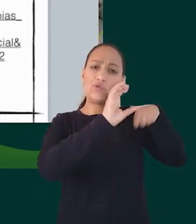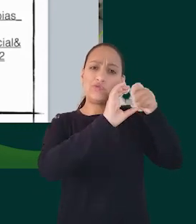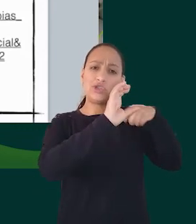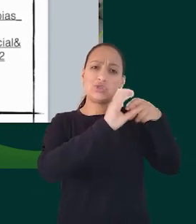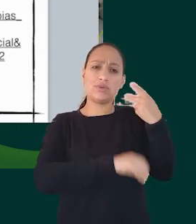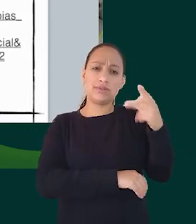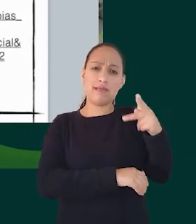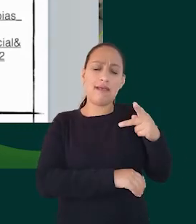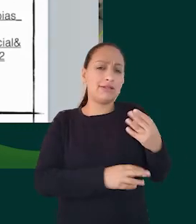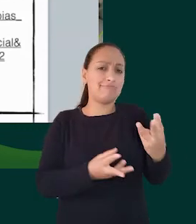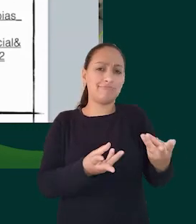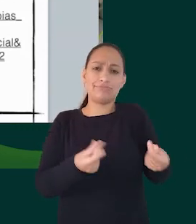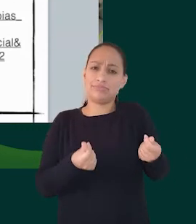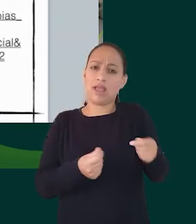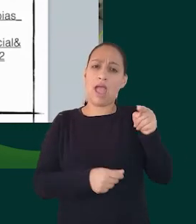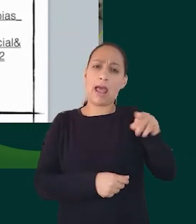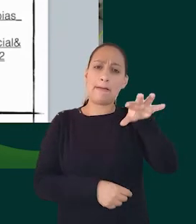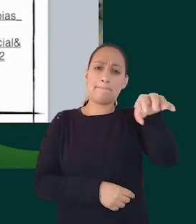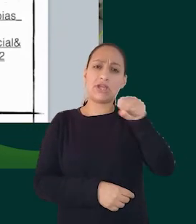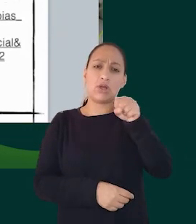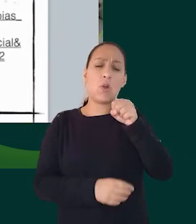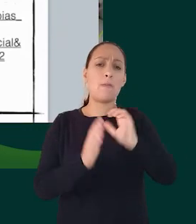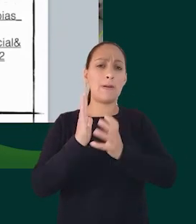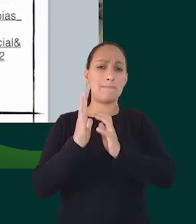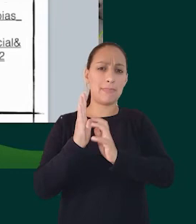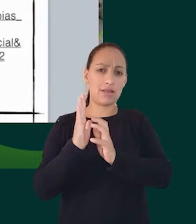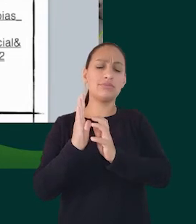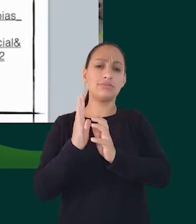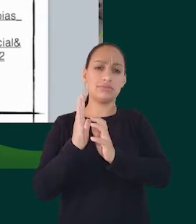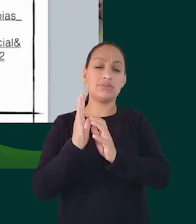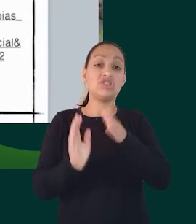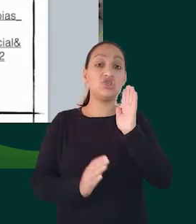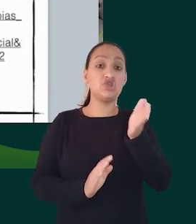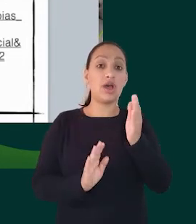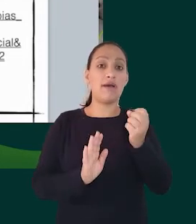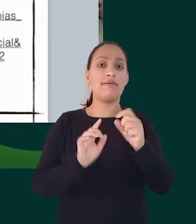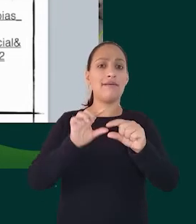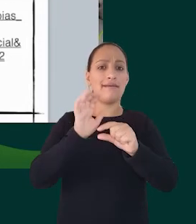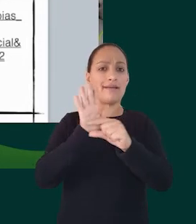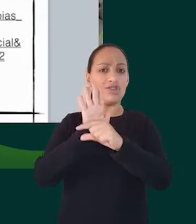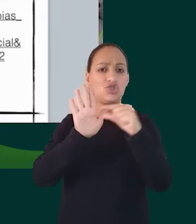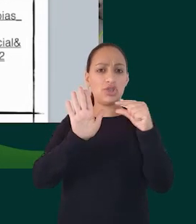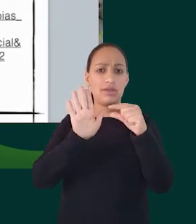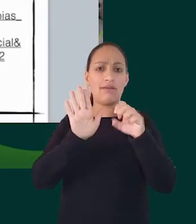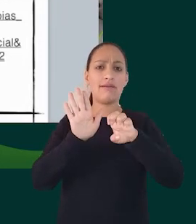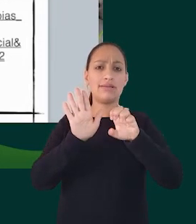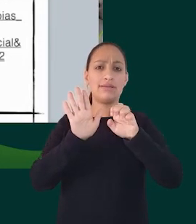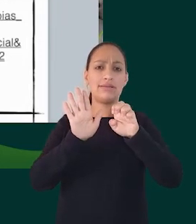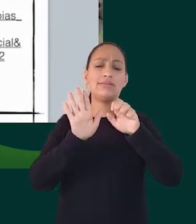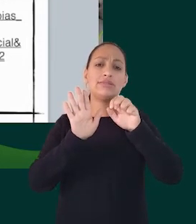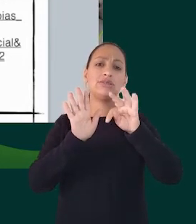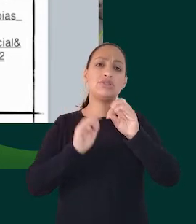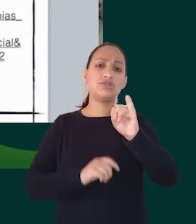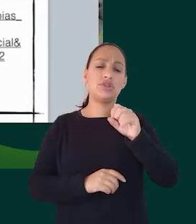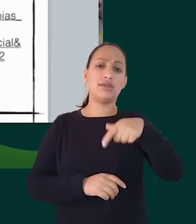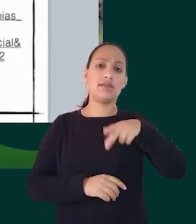porque ela pegou uma base de dados já etiquetada, que reconhecia